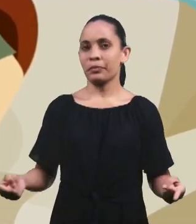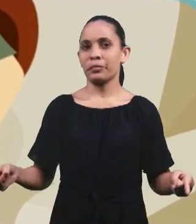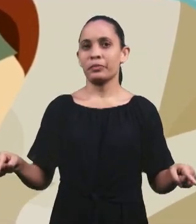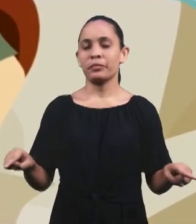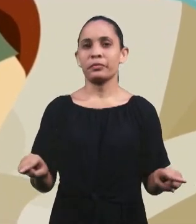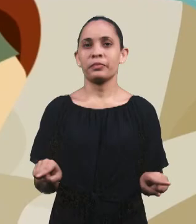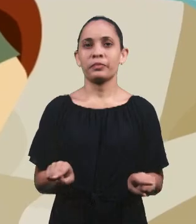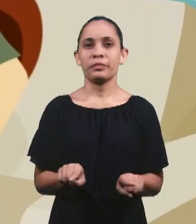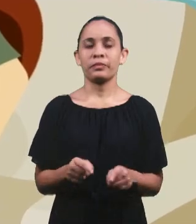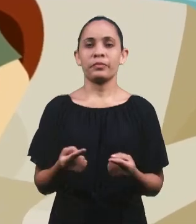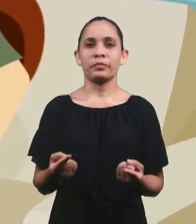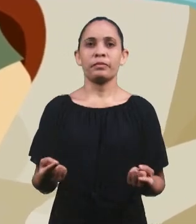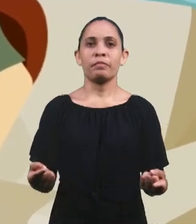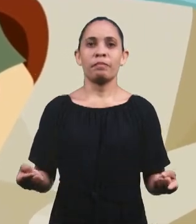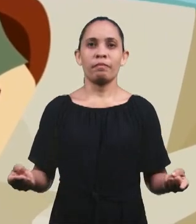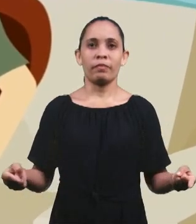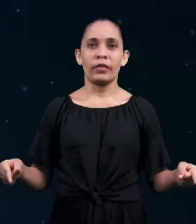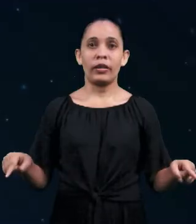conhecer.